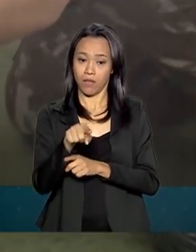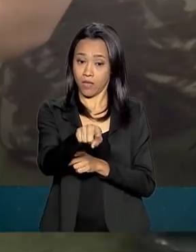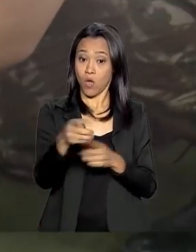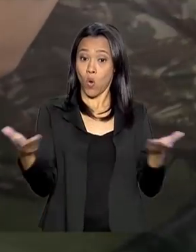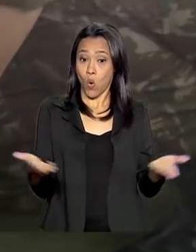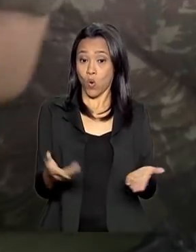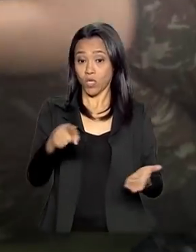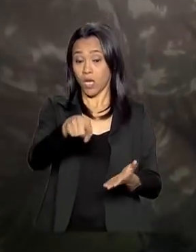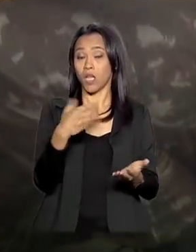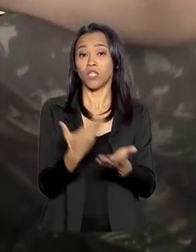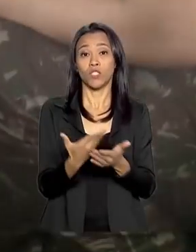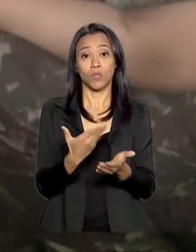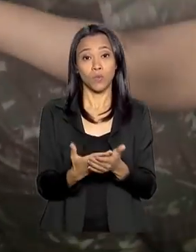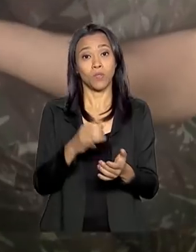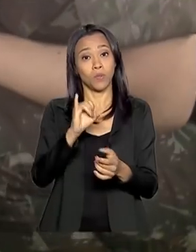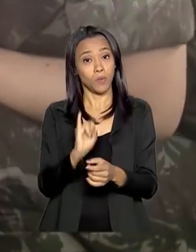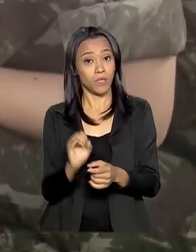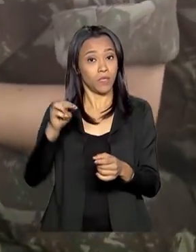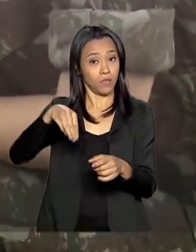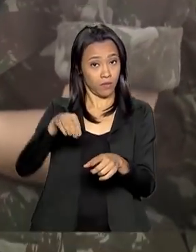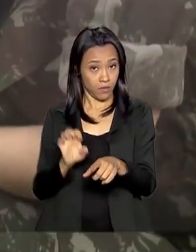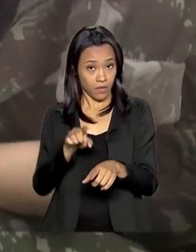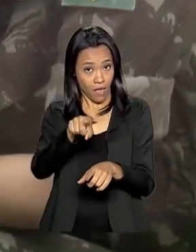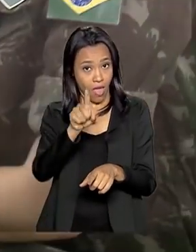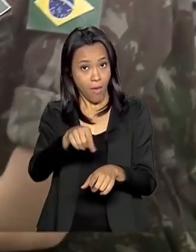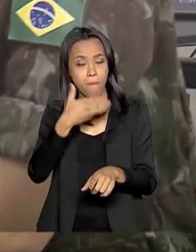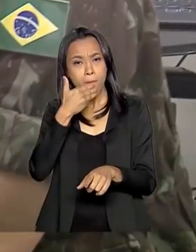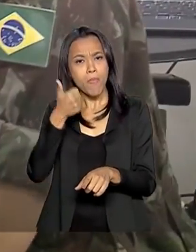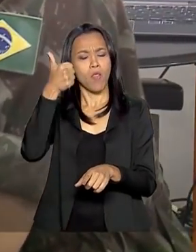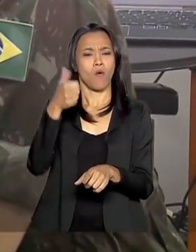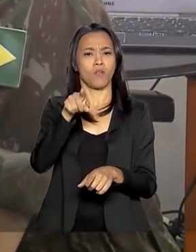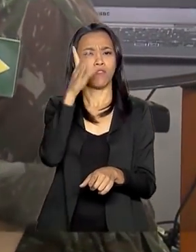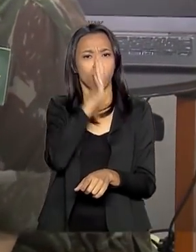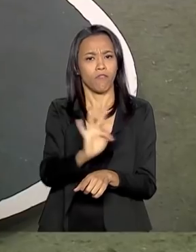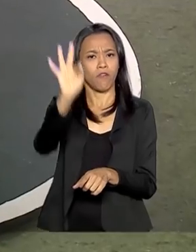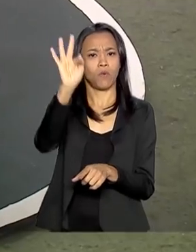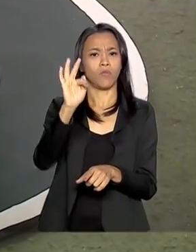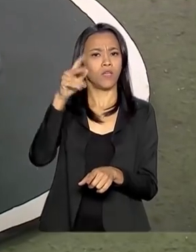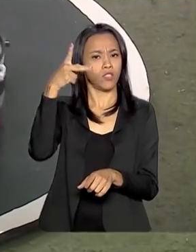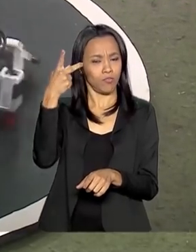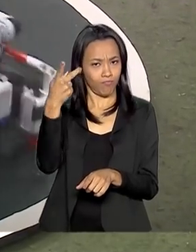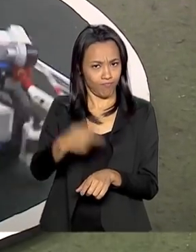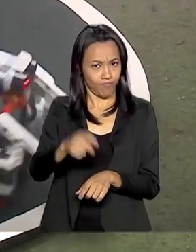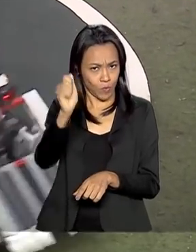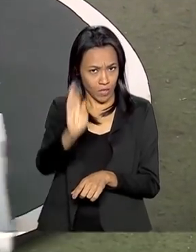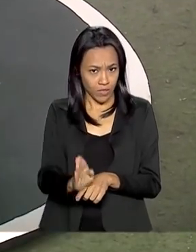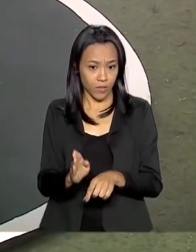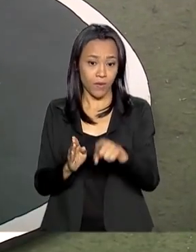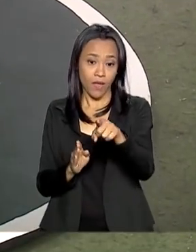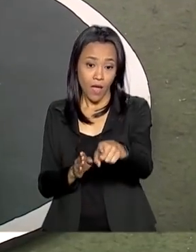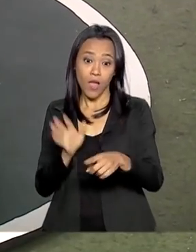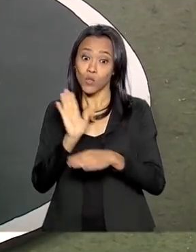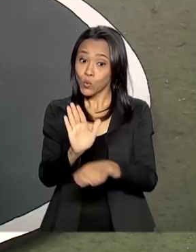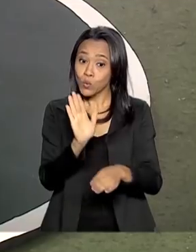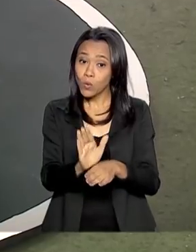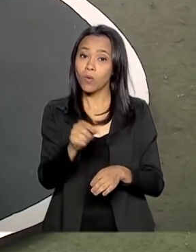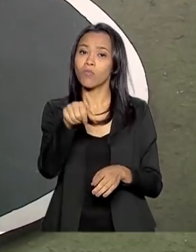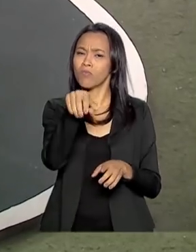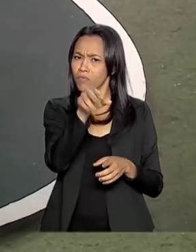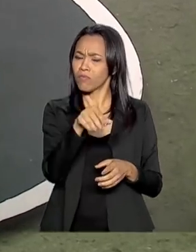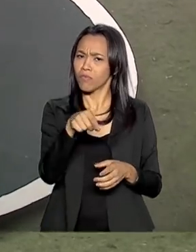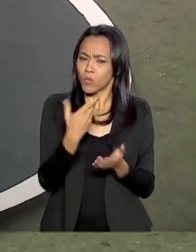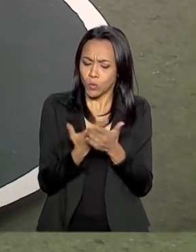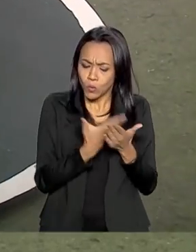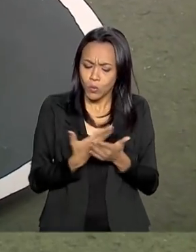Instituto Militar de Engenharia no Rio, uma das melhores faculdades do país. A competição ajudou nos estudos para o vestibular